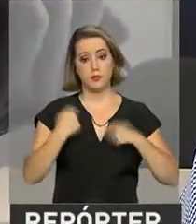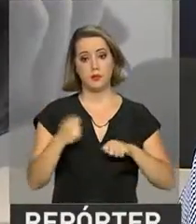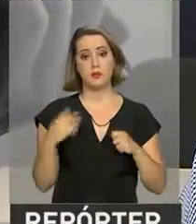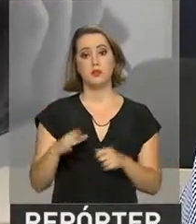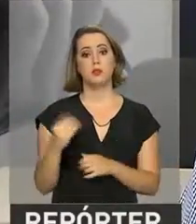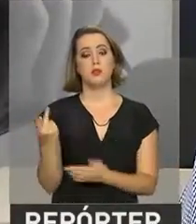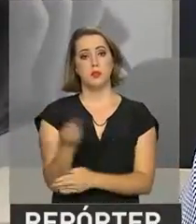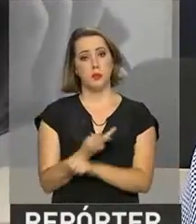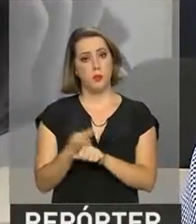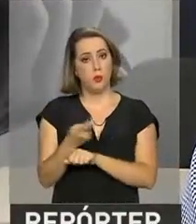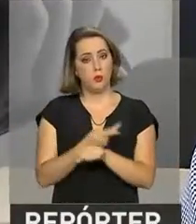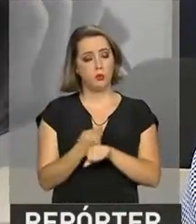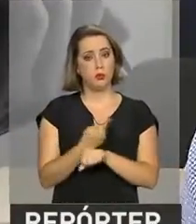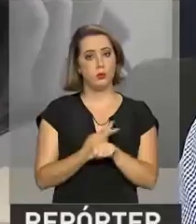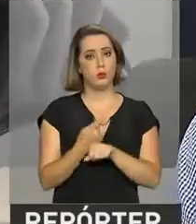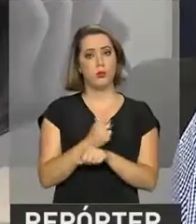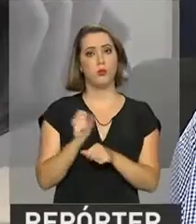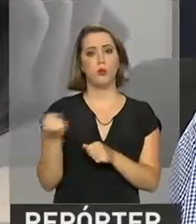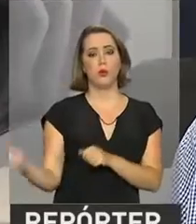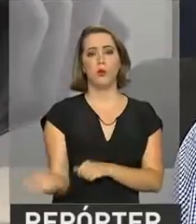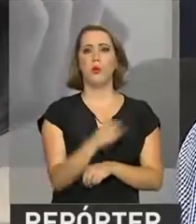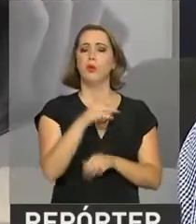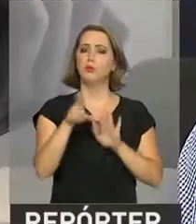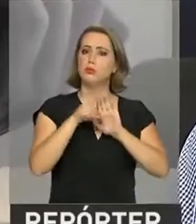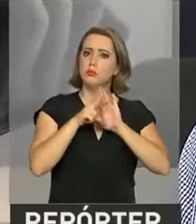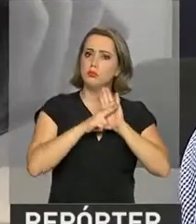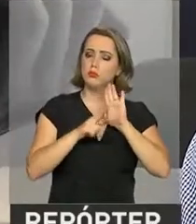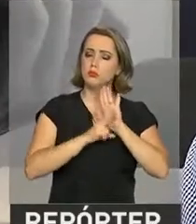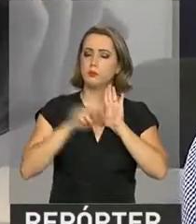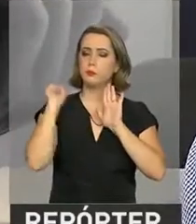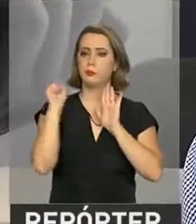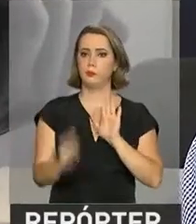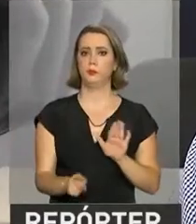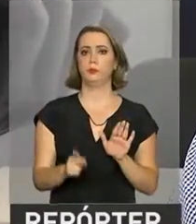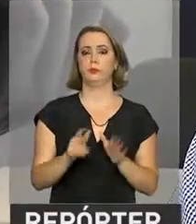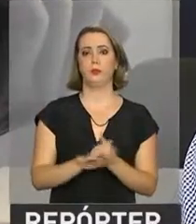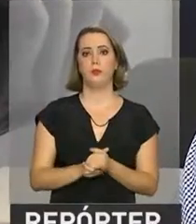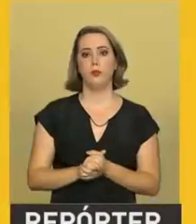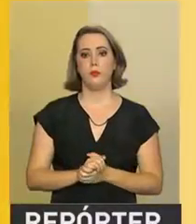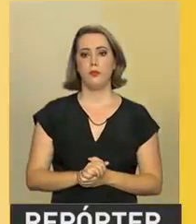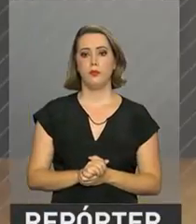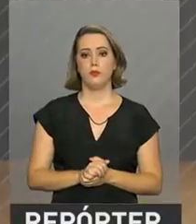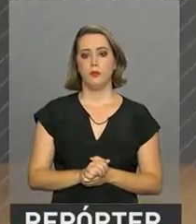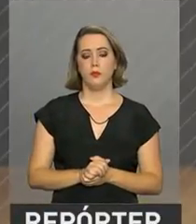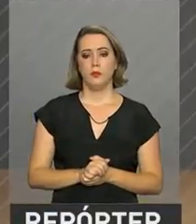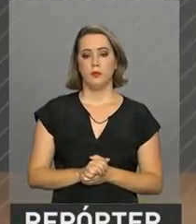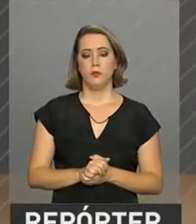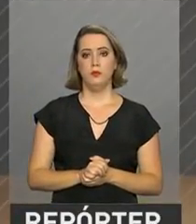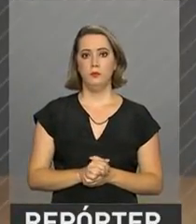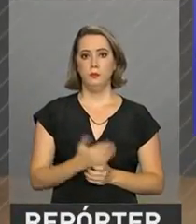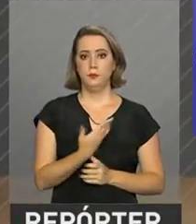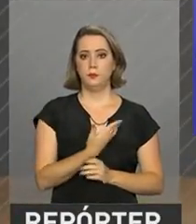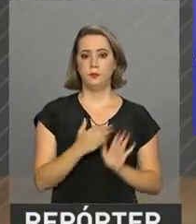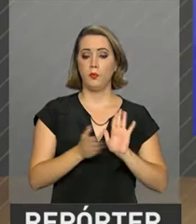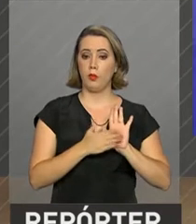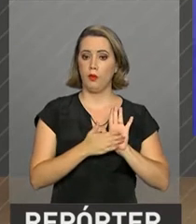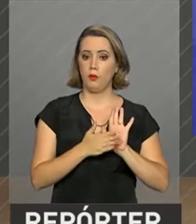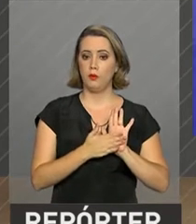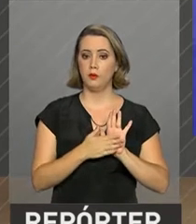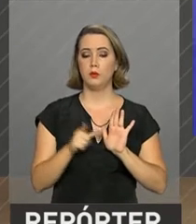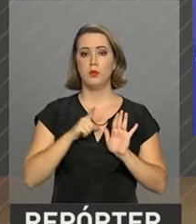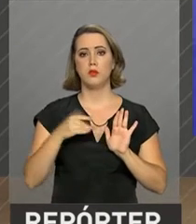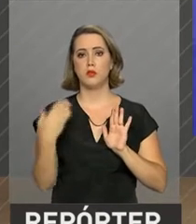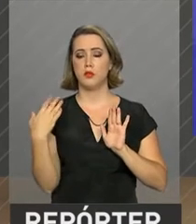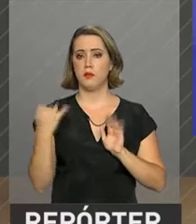uma reforma níveis de preterir social a proposta de reforma prevê uma idade